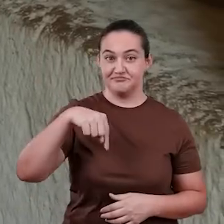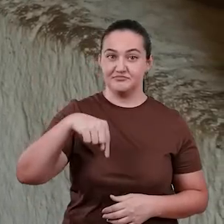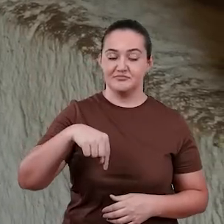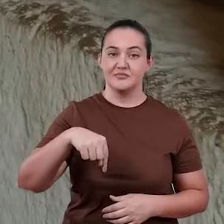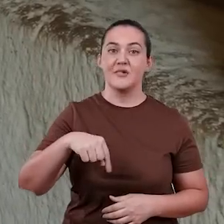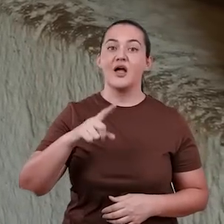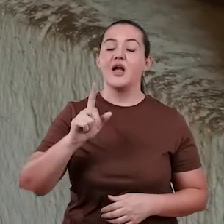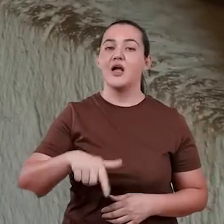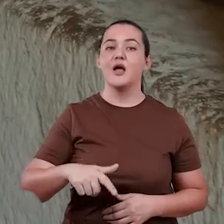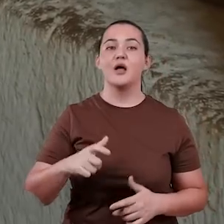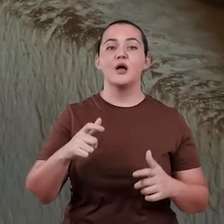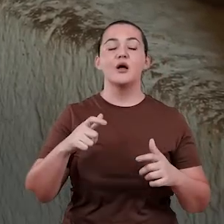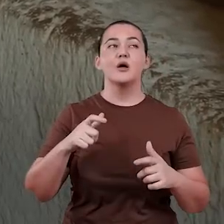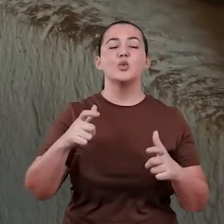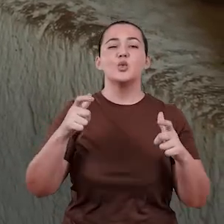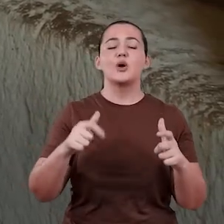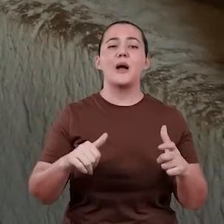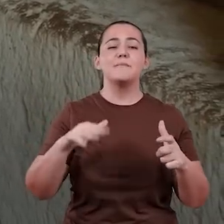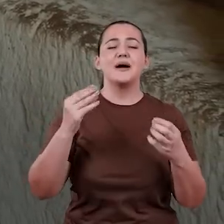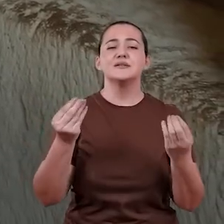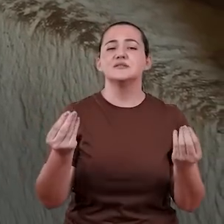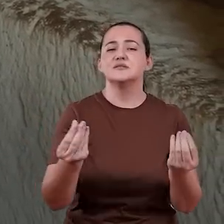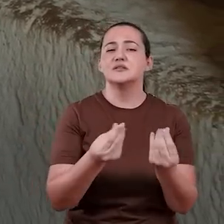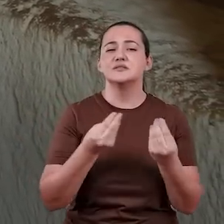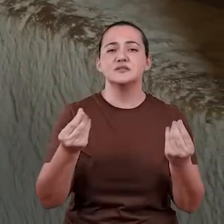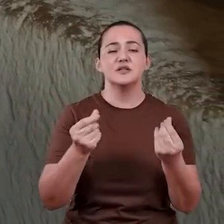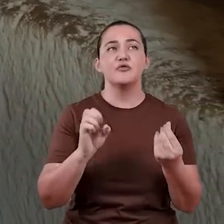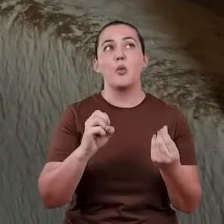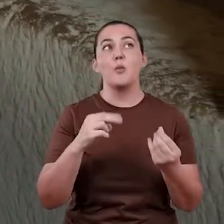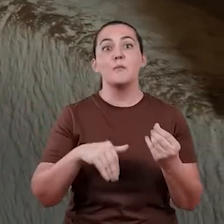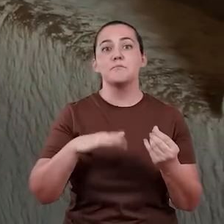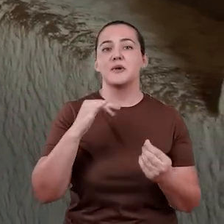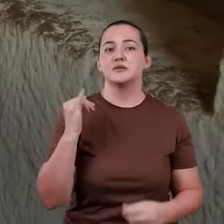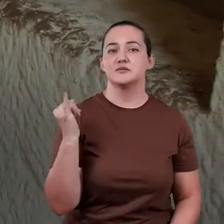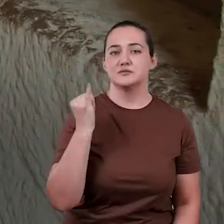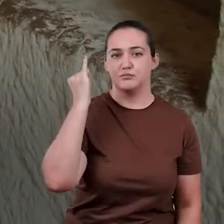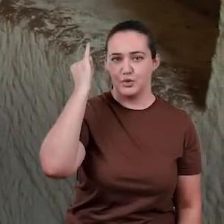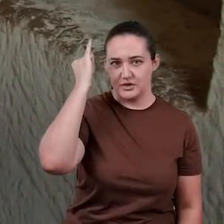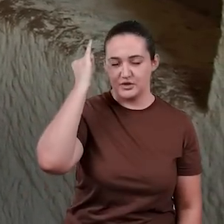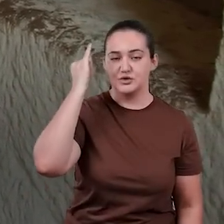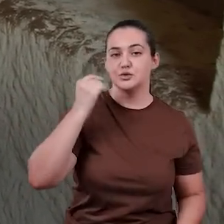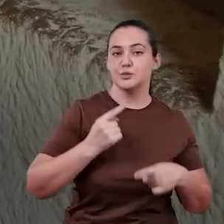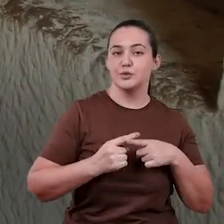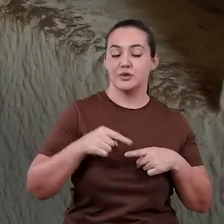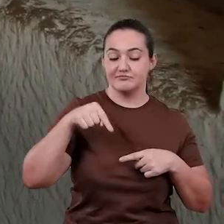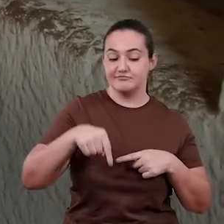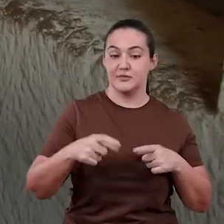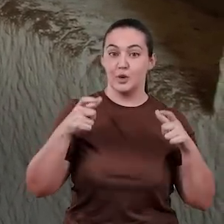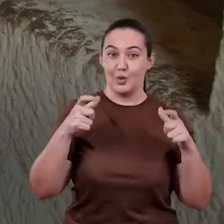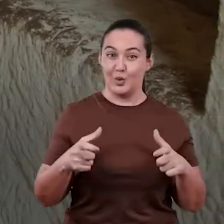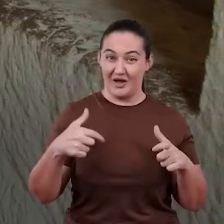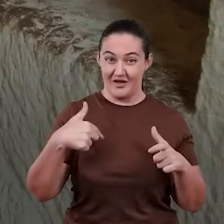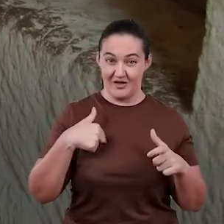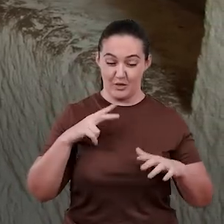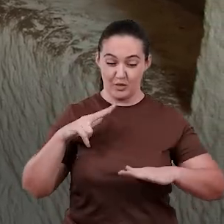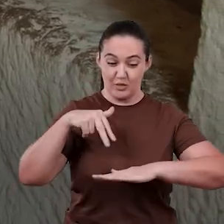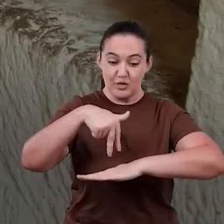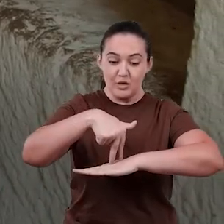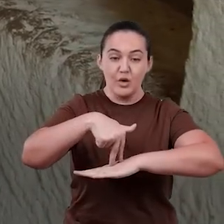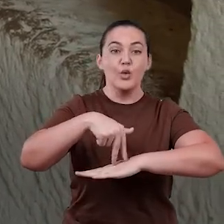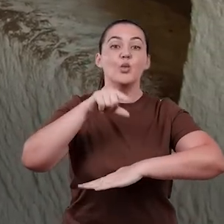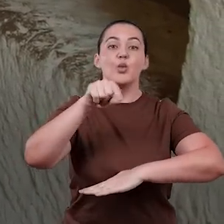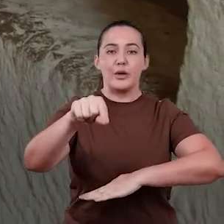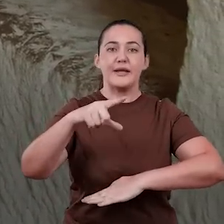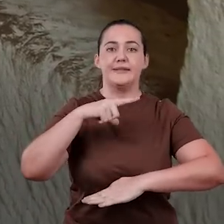Esta aqui talvez é a parte mais sensível ou mais significativa de todo o monastério, porque nesse lugar onde eu estou